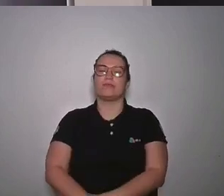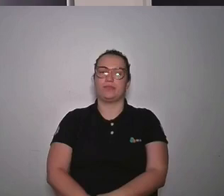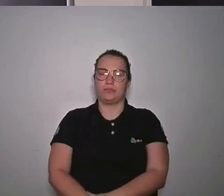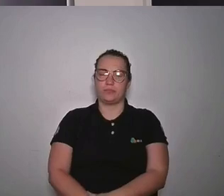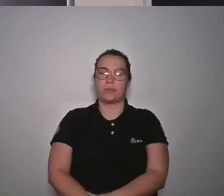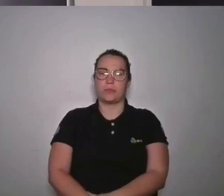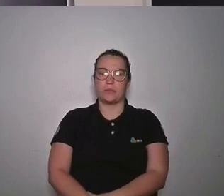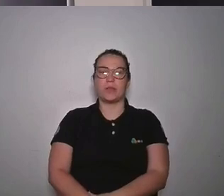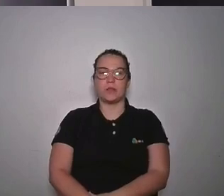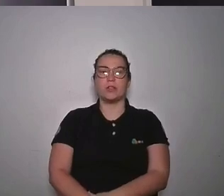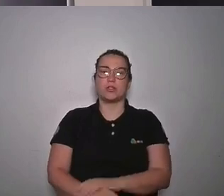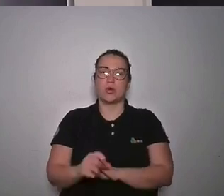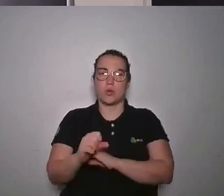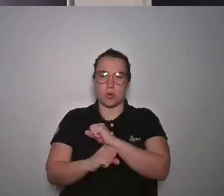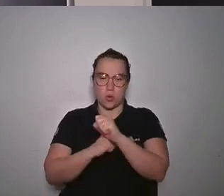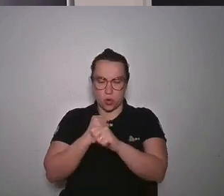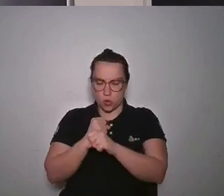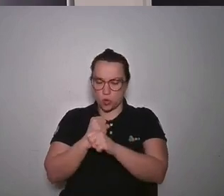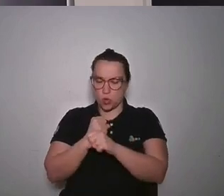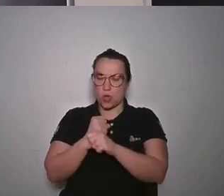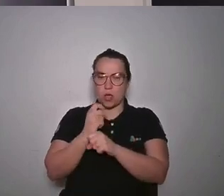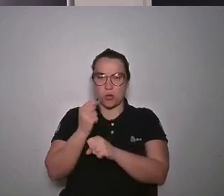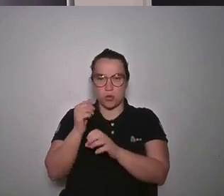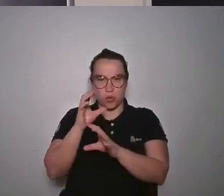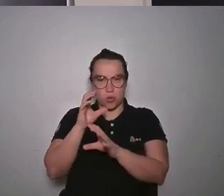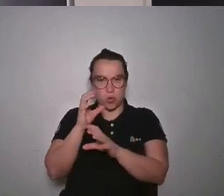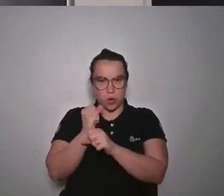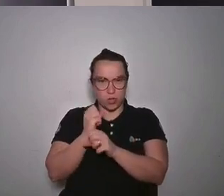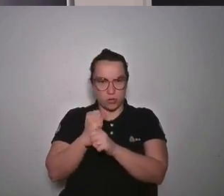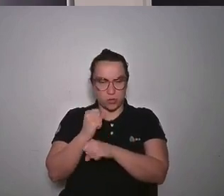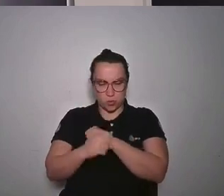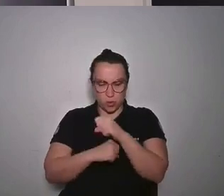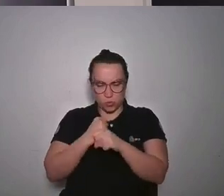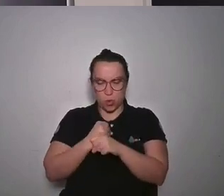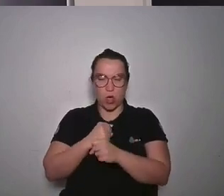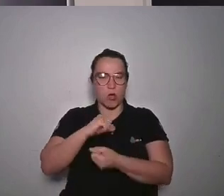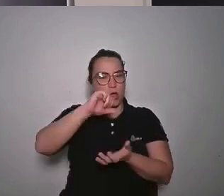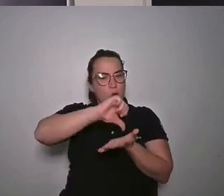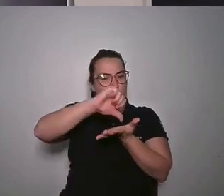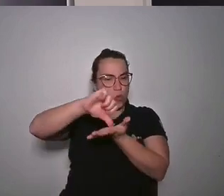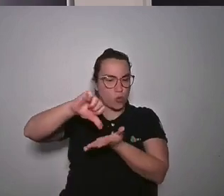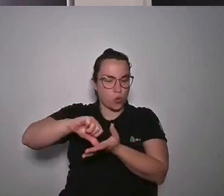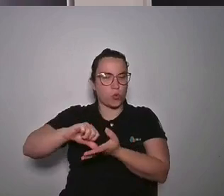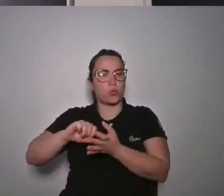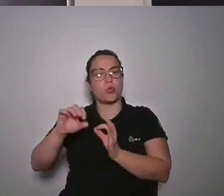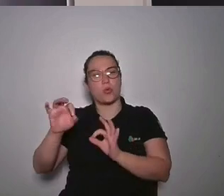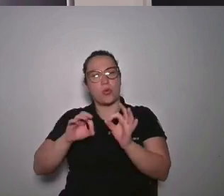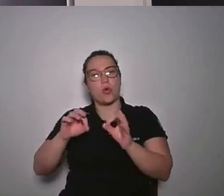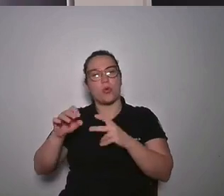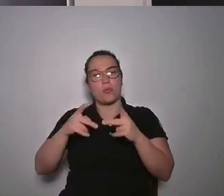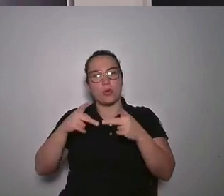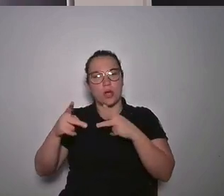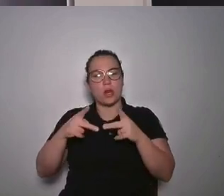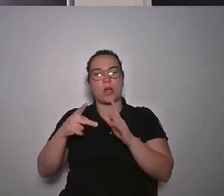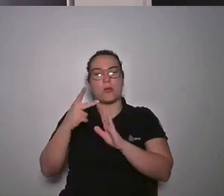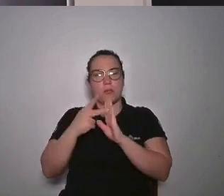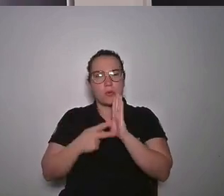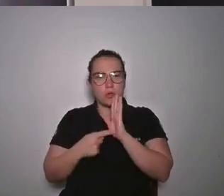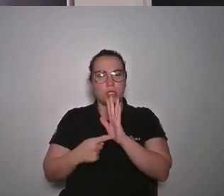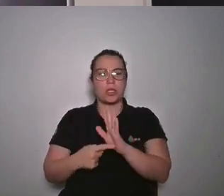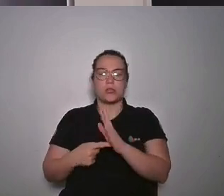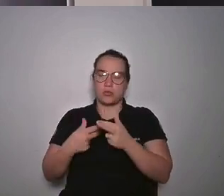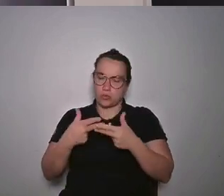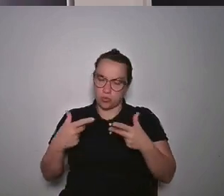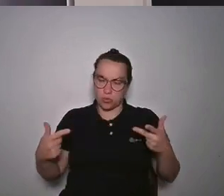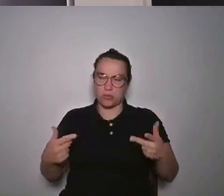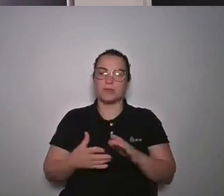um orçamento anual, você vai ter que ter os órgãos, as unidades, vai ter que ter os programas, vai ter que ter os projetos, as atividades.